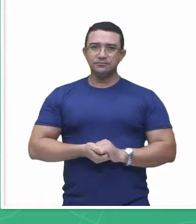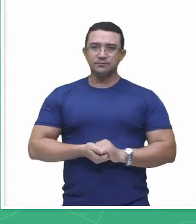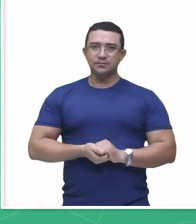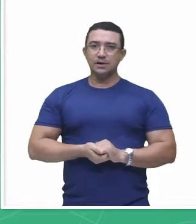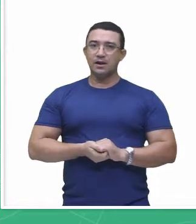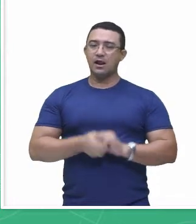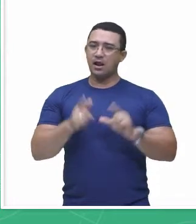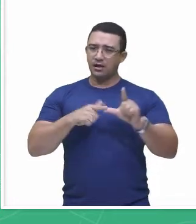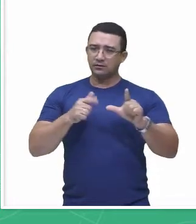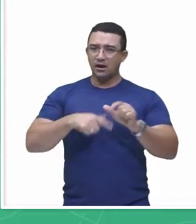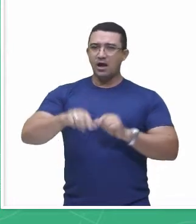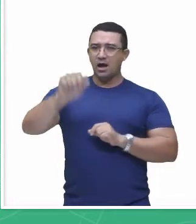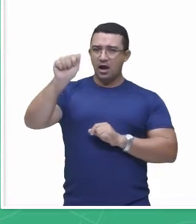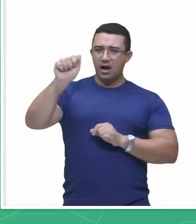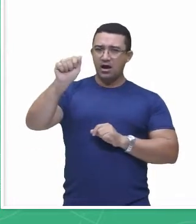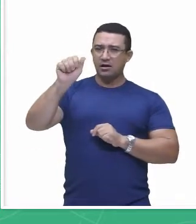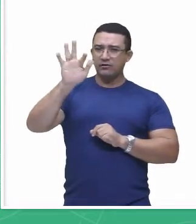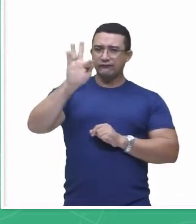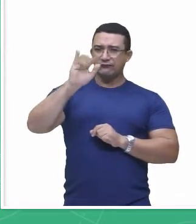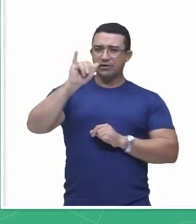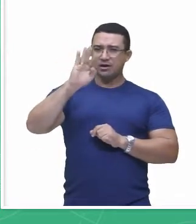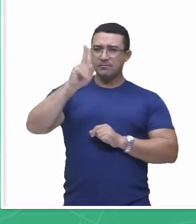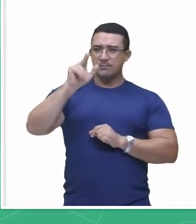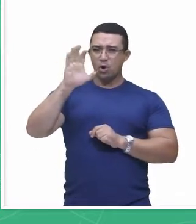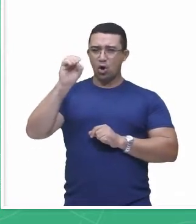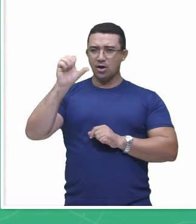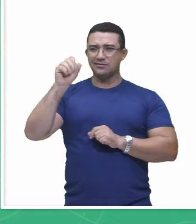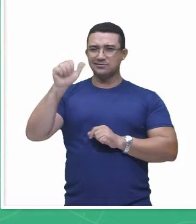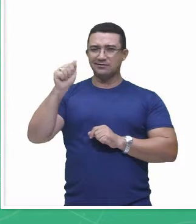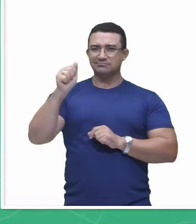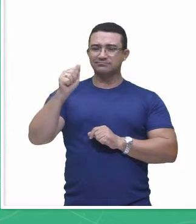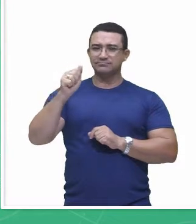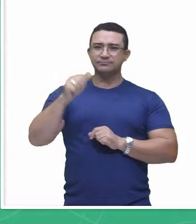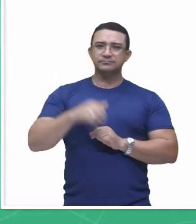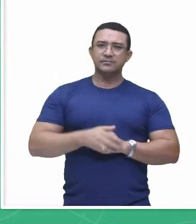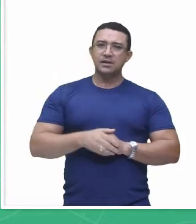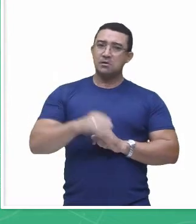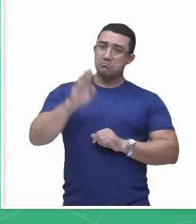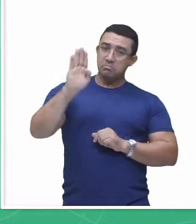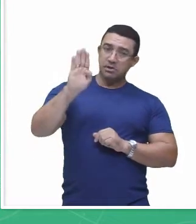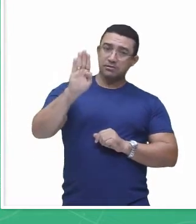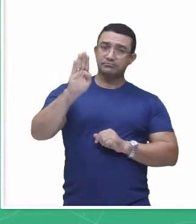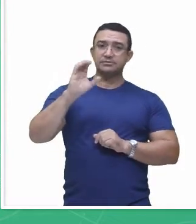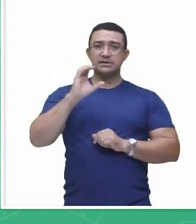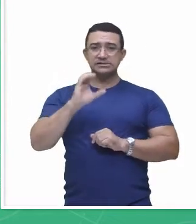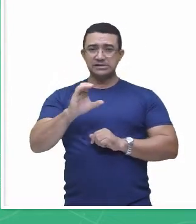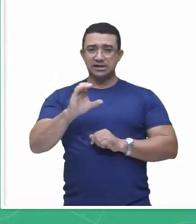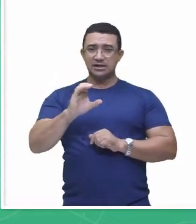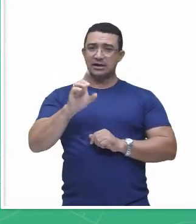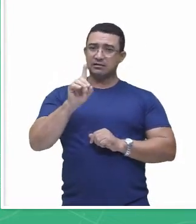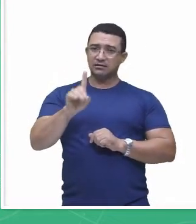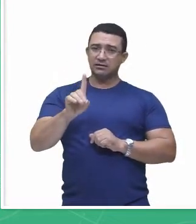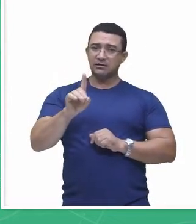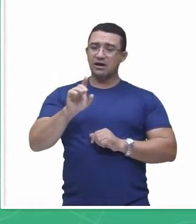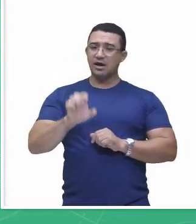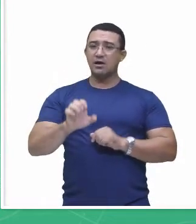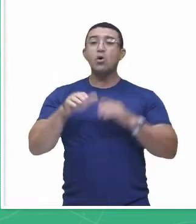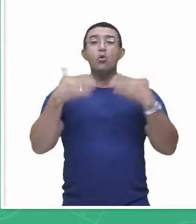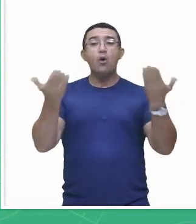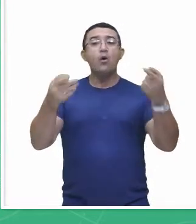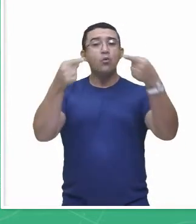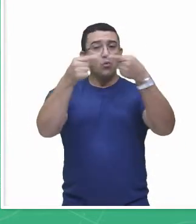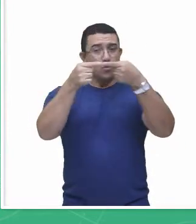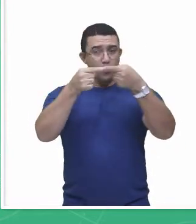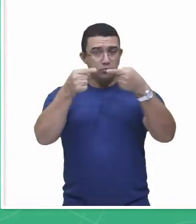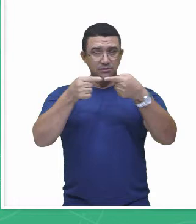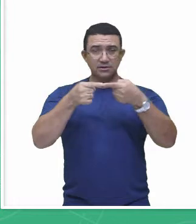Letra A, fibrosa. Letra B, cartilaginosa. Letra C, sinovial.